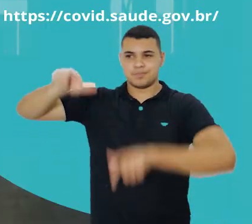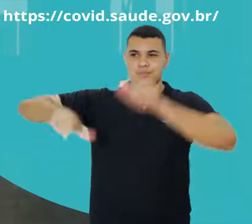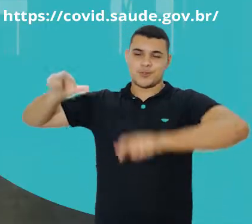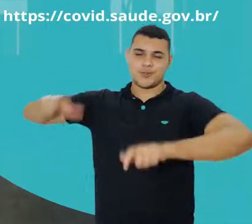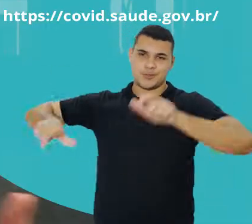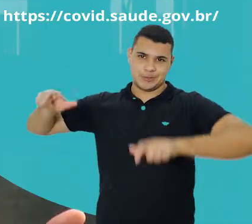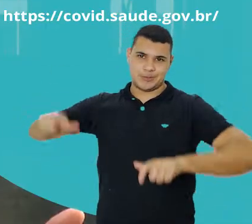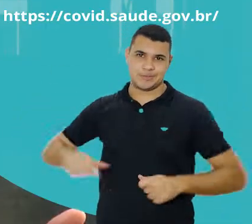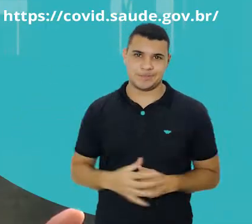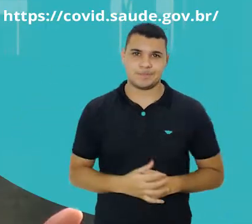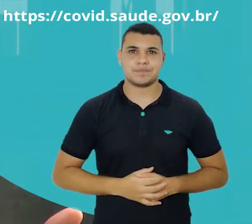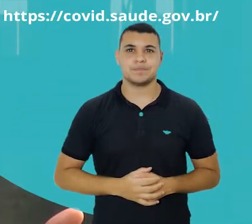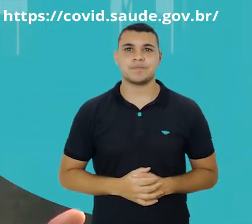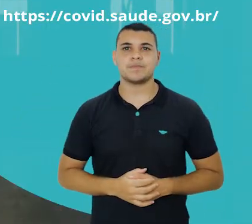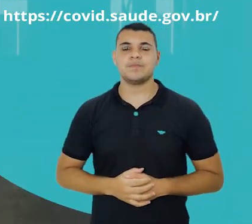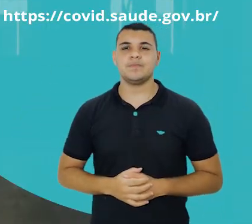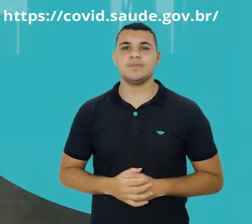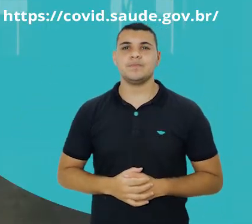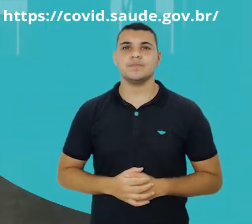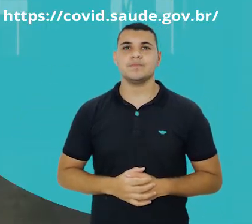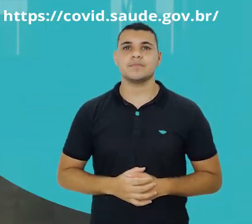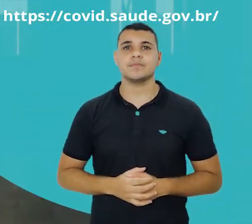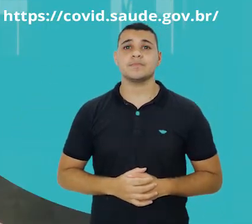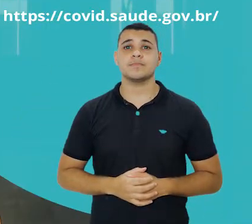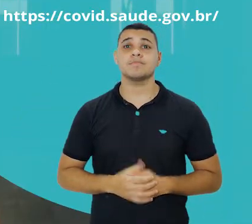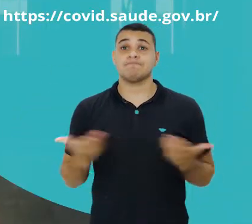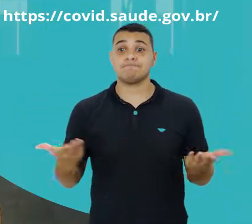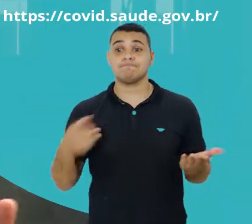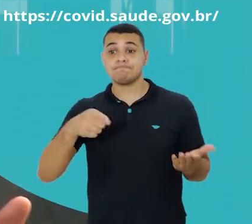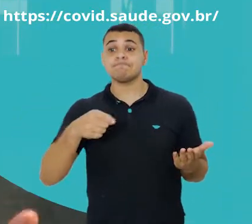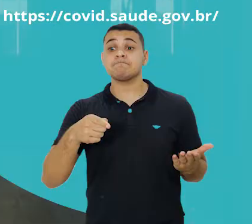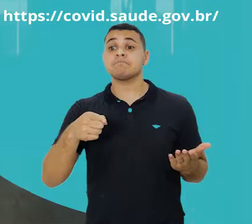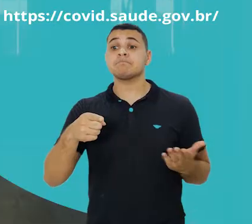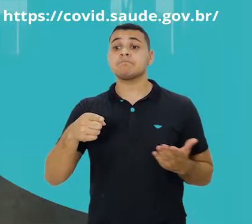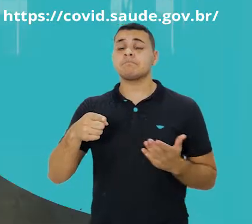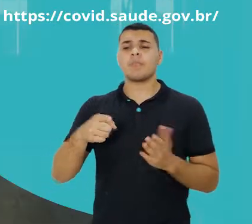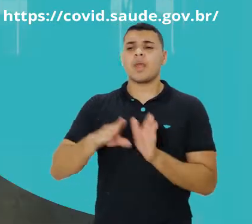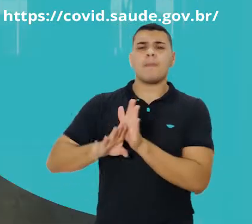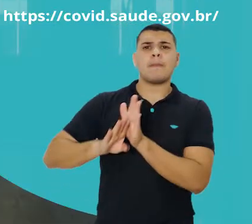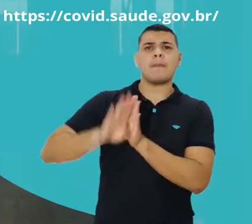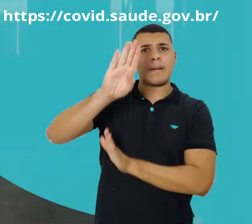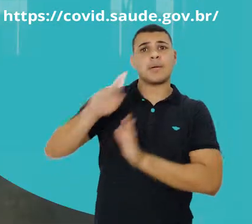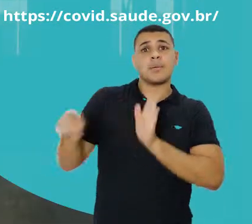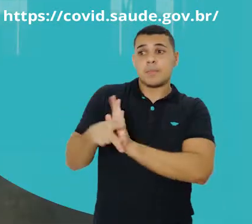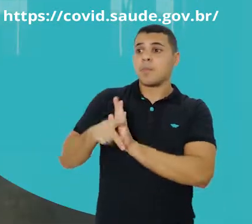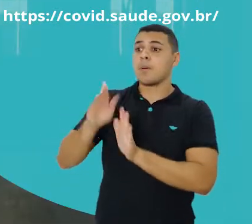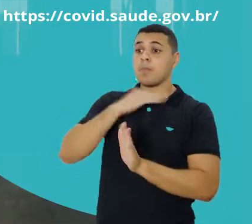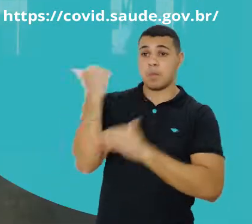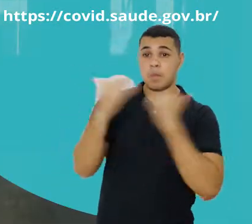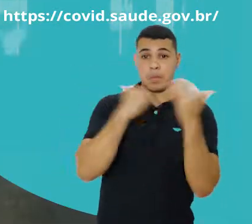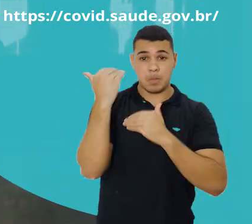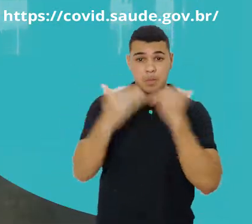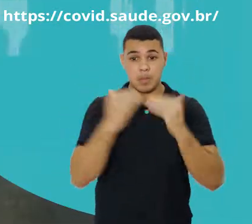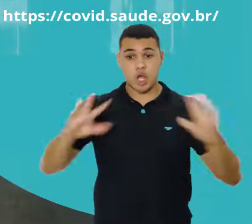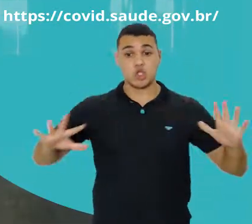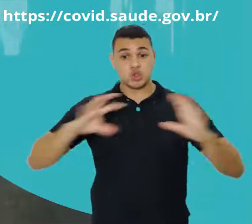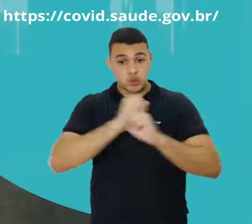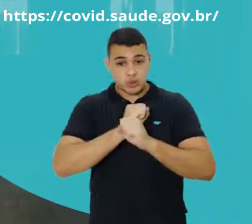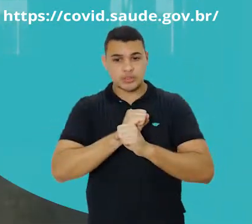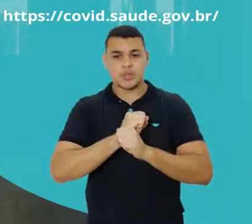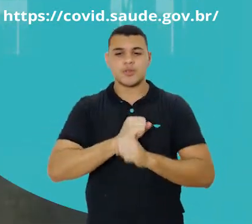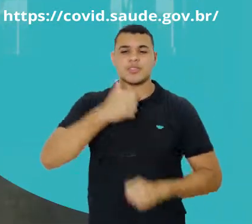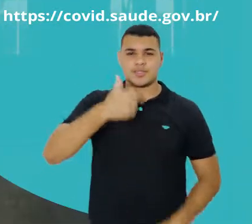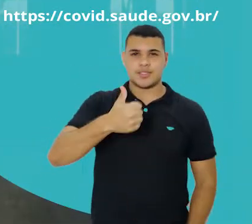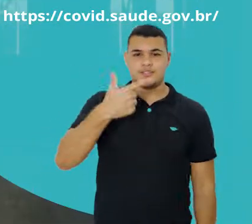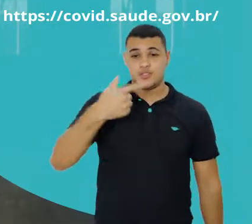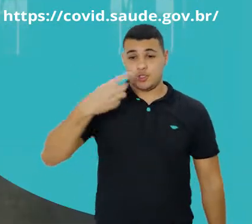1.923 pessoas. Tá? A taxa de mortalidade, né, resultado da divisão do número do